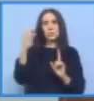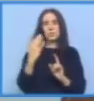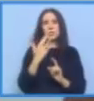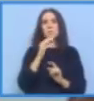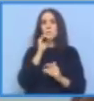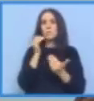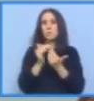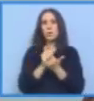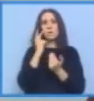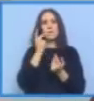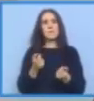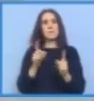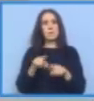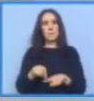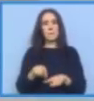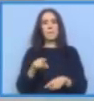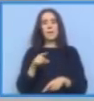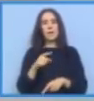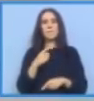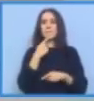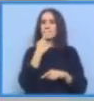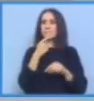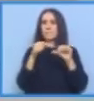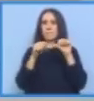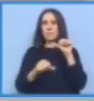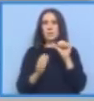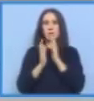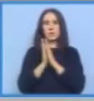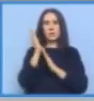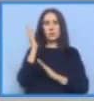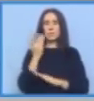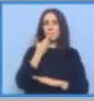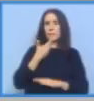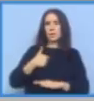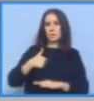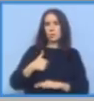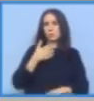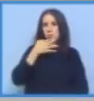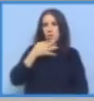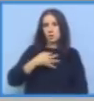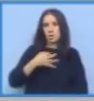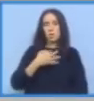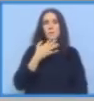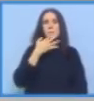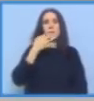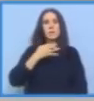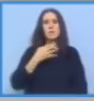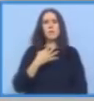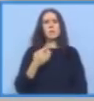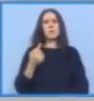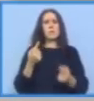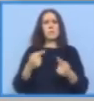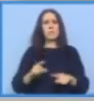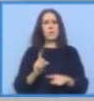Portanto, é uma afirmação de Deus que me pede para eu acreditar, de um acreditar que não é